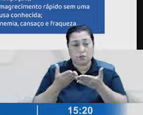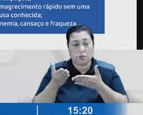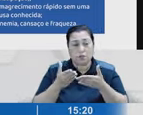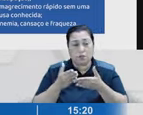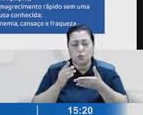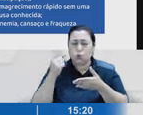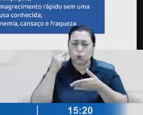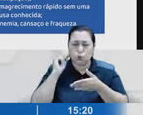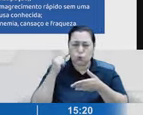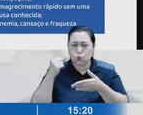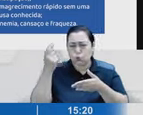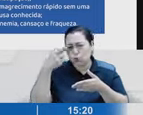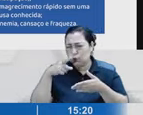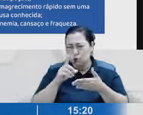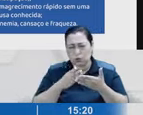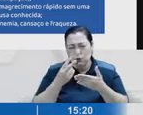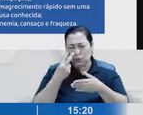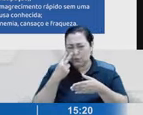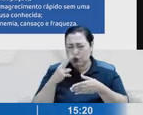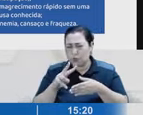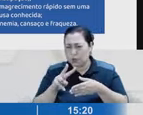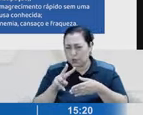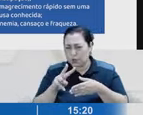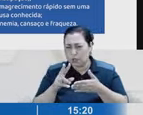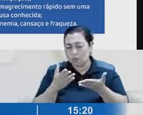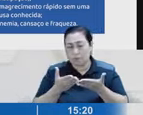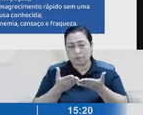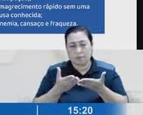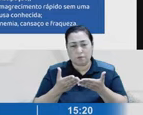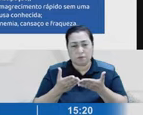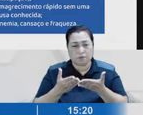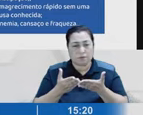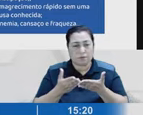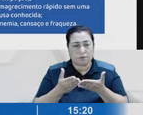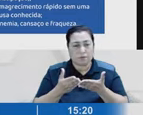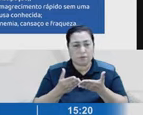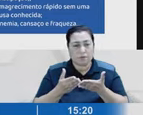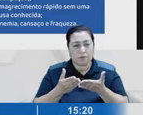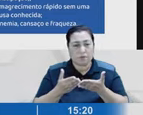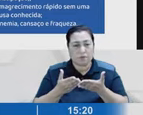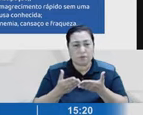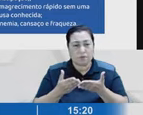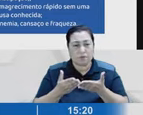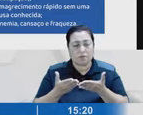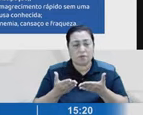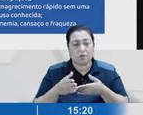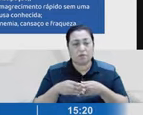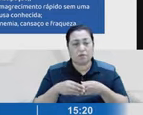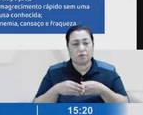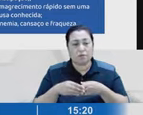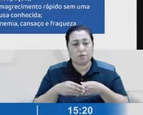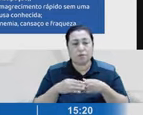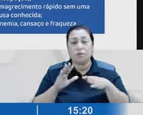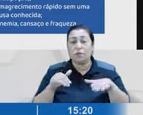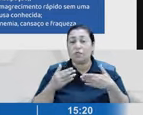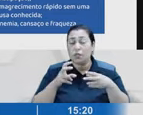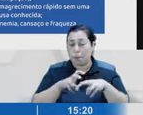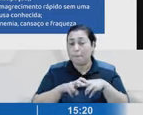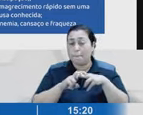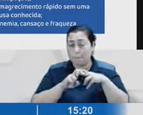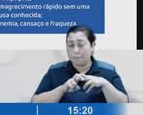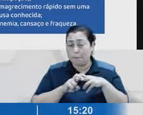muito sujo, estava muito cheio de fezes, e o endoscopista não vê mesmo. Né? Tá? Então, por isso que